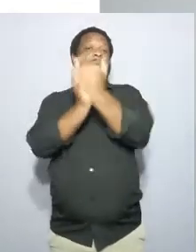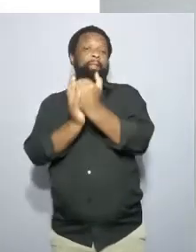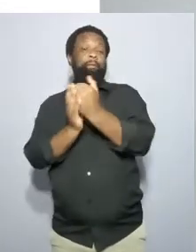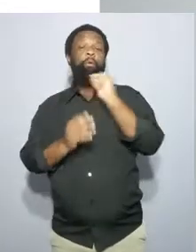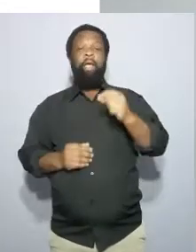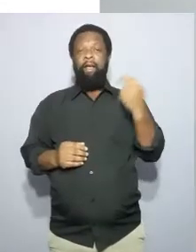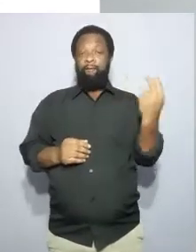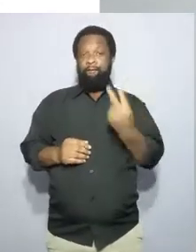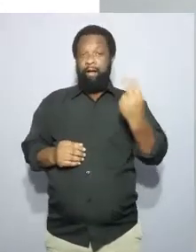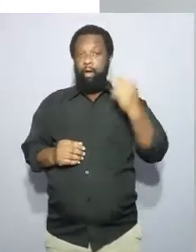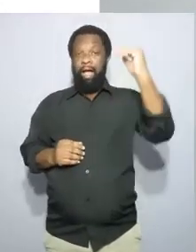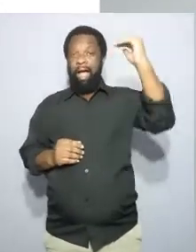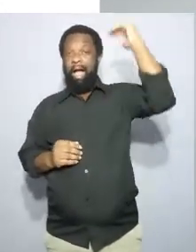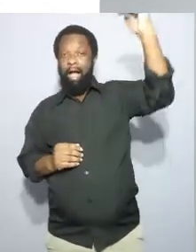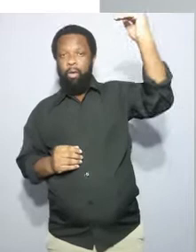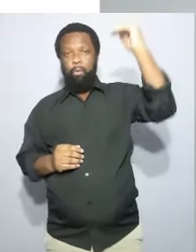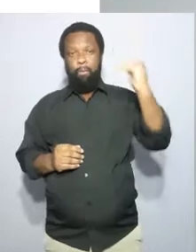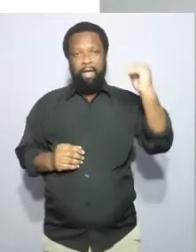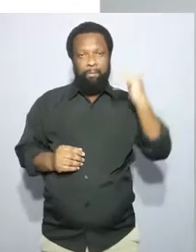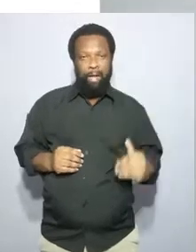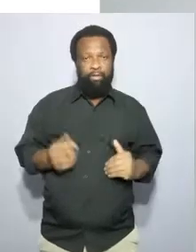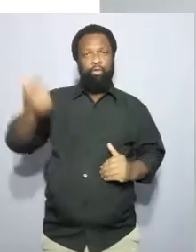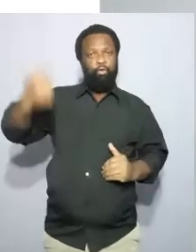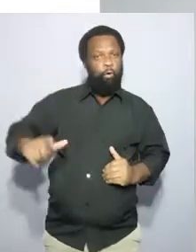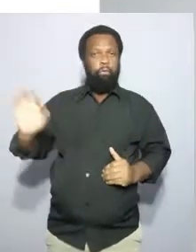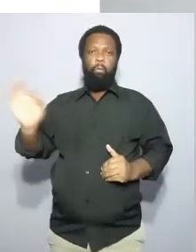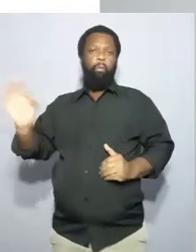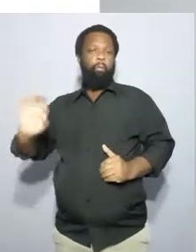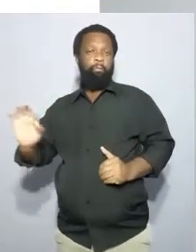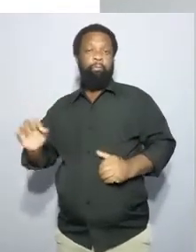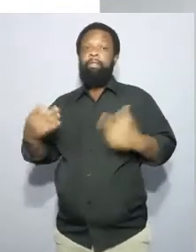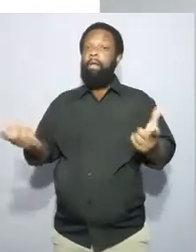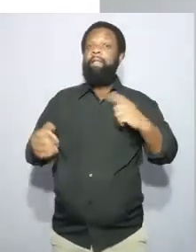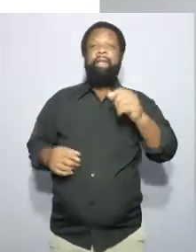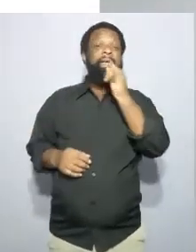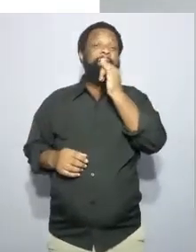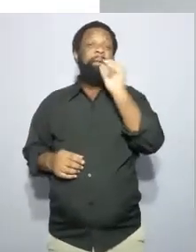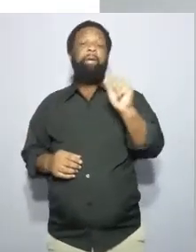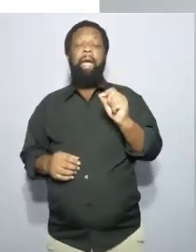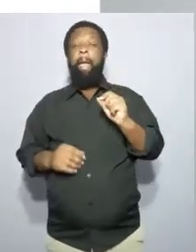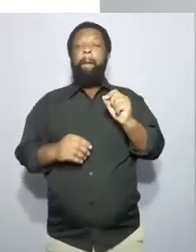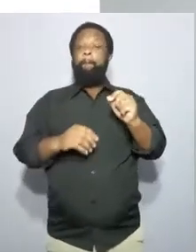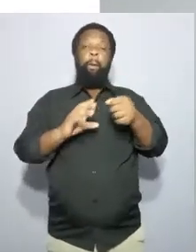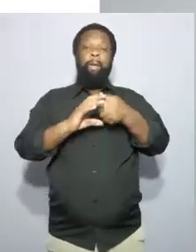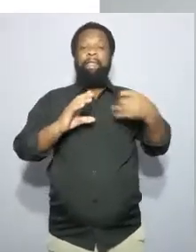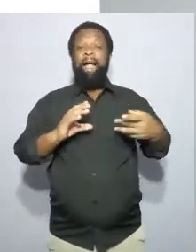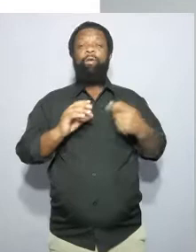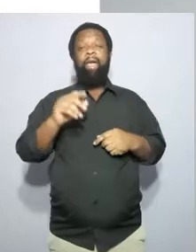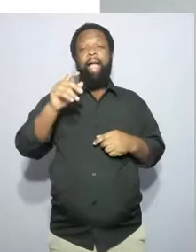altos, médios e baixos não se repetem. Então, nós temos como exemplos de propriedades